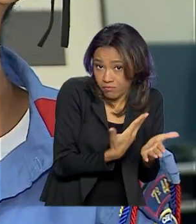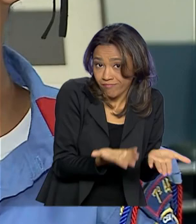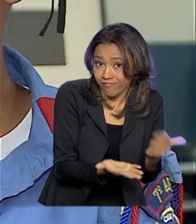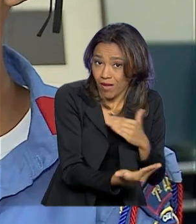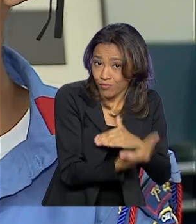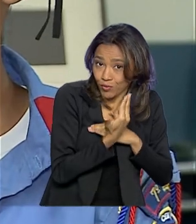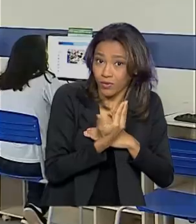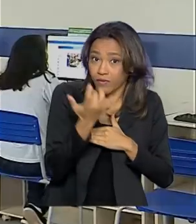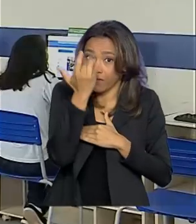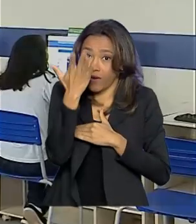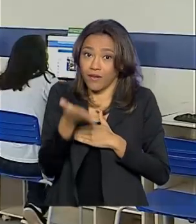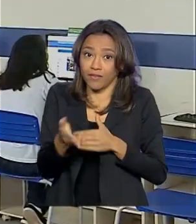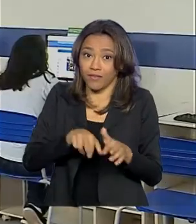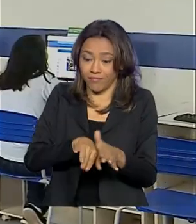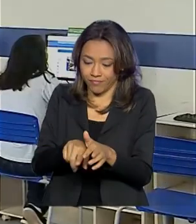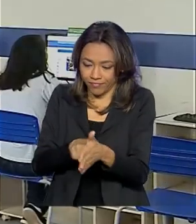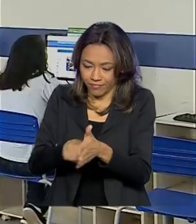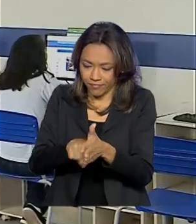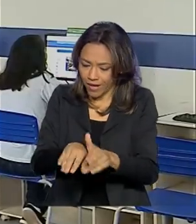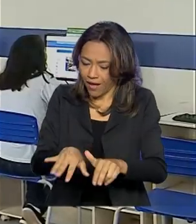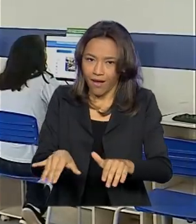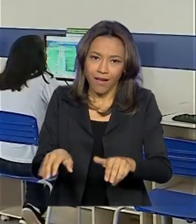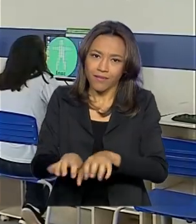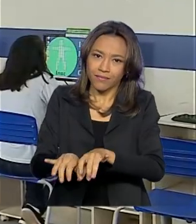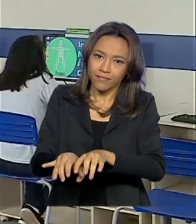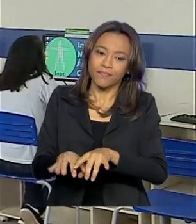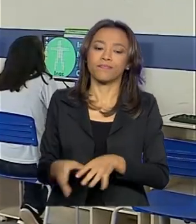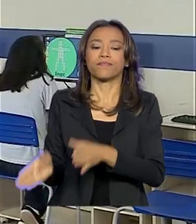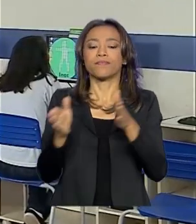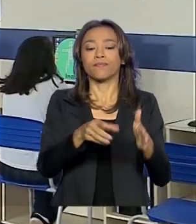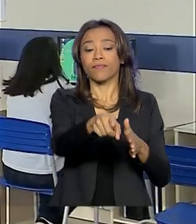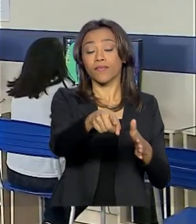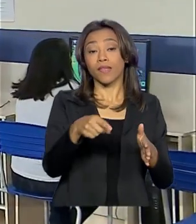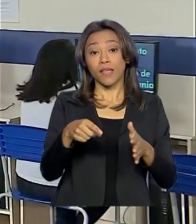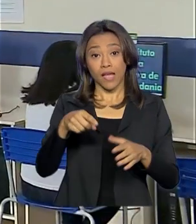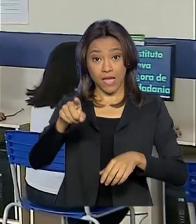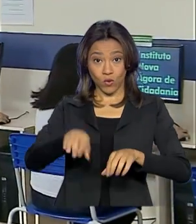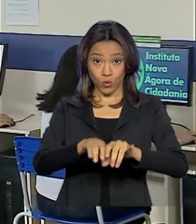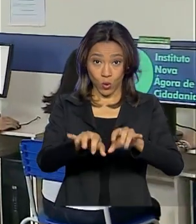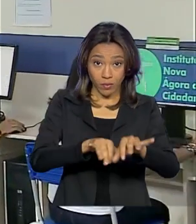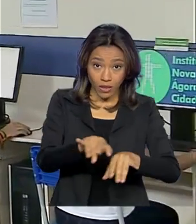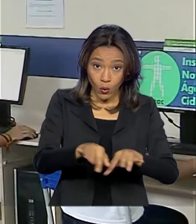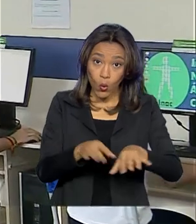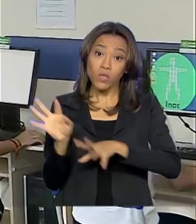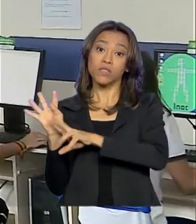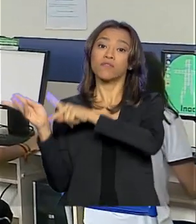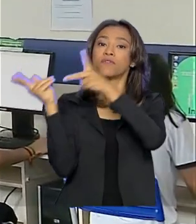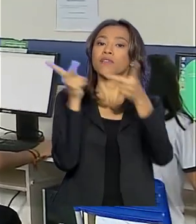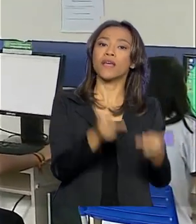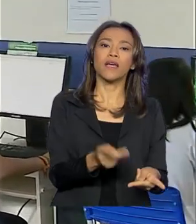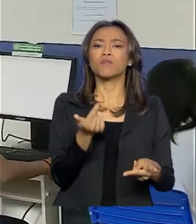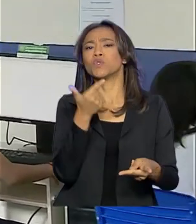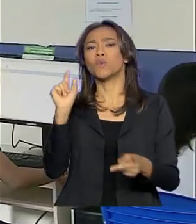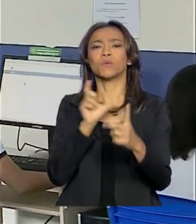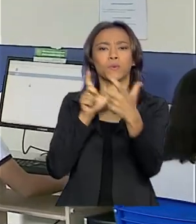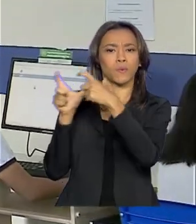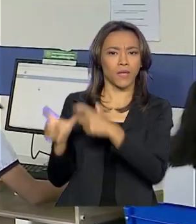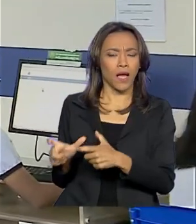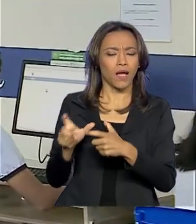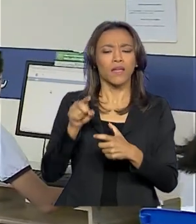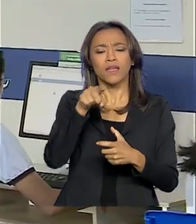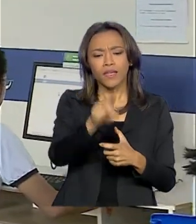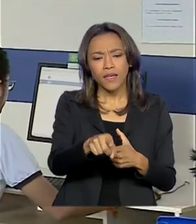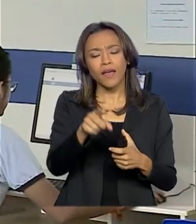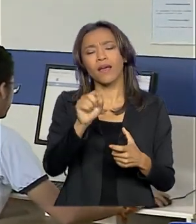fica mais fácil, né? As máquinas doadas vieram de centros de recondicionamento de computadores, que fazem parte do programa